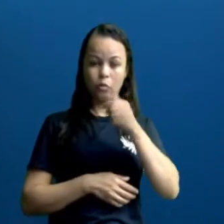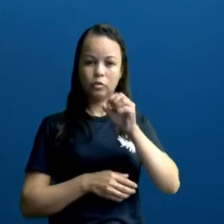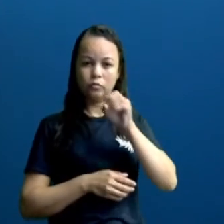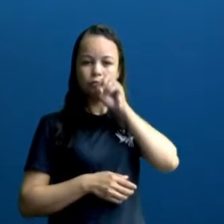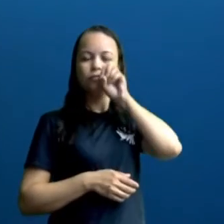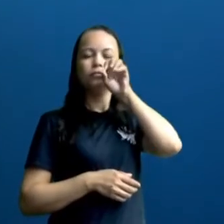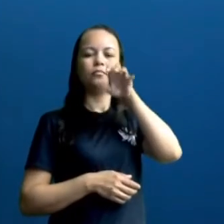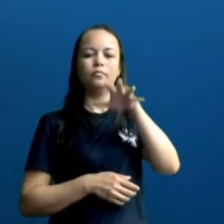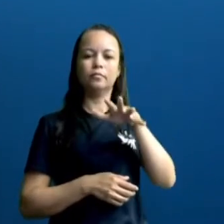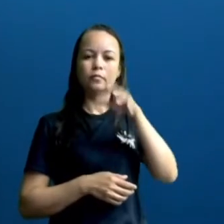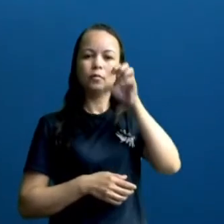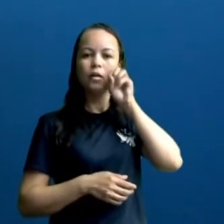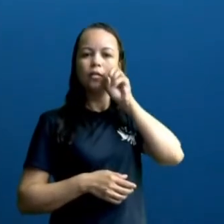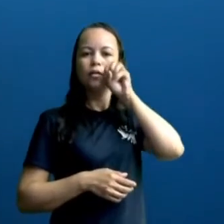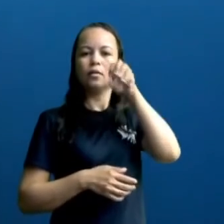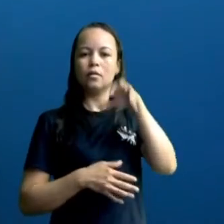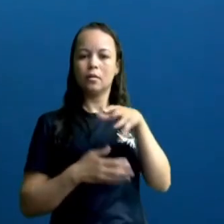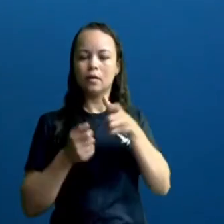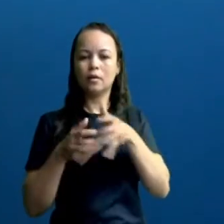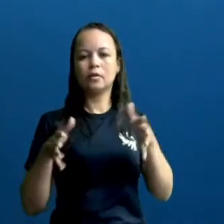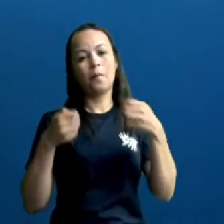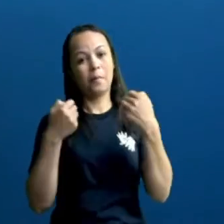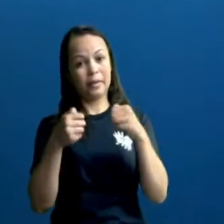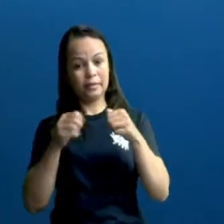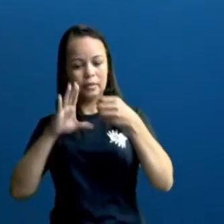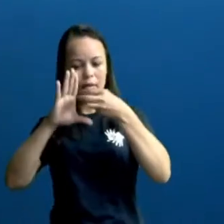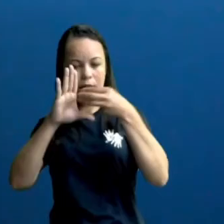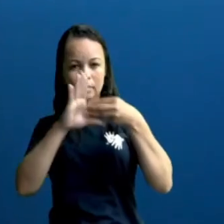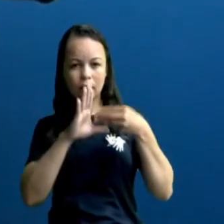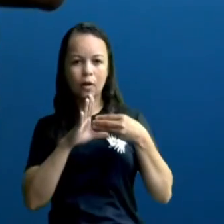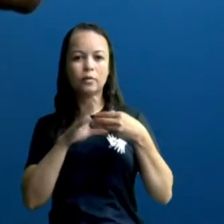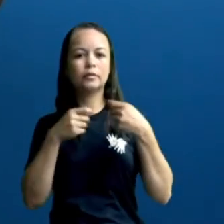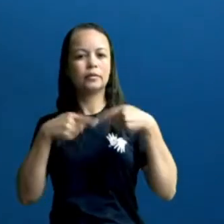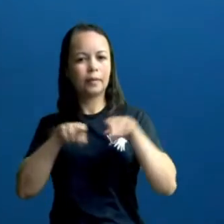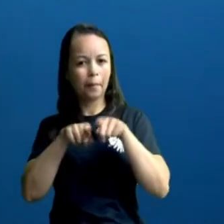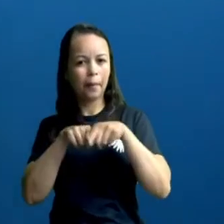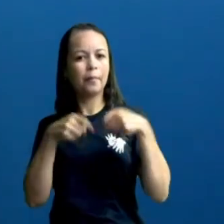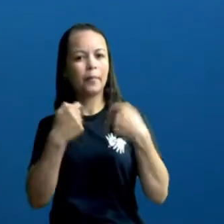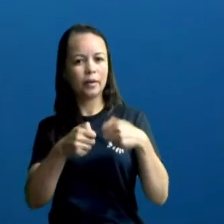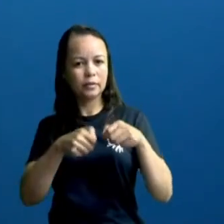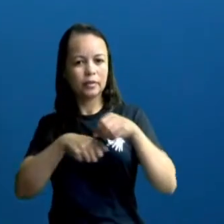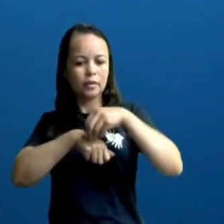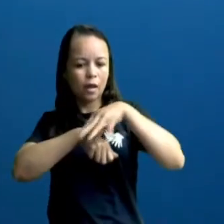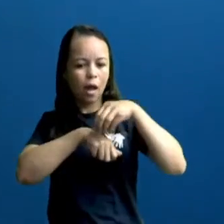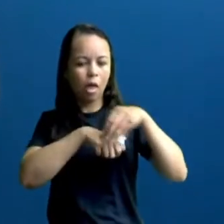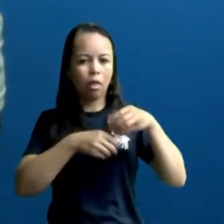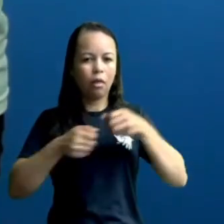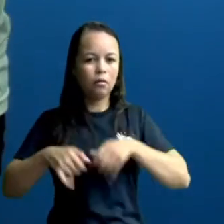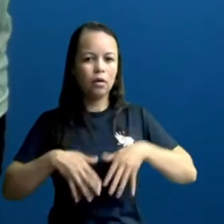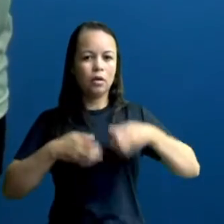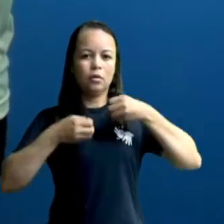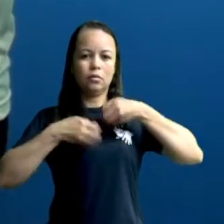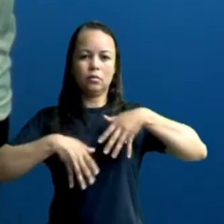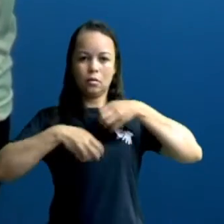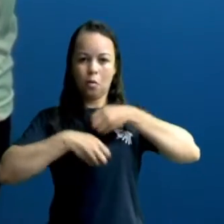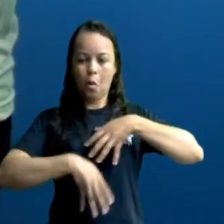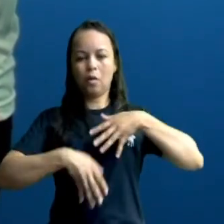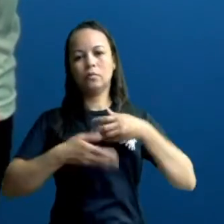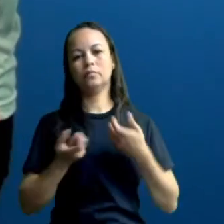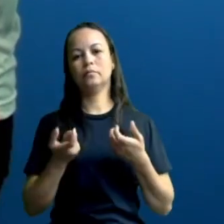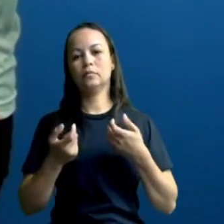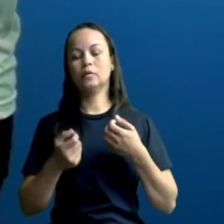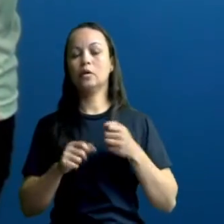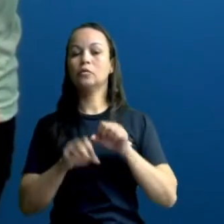também que são produzidos pelas células que precisam ser eliminados. Então, a gente vai ter, por exemplo, no